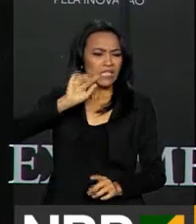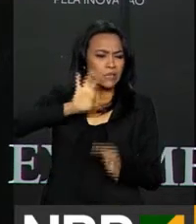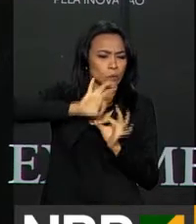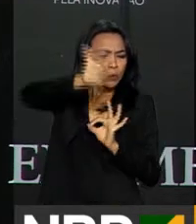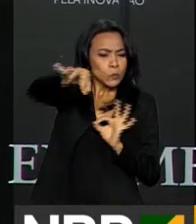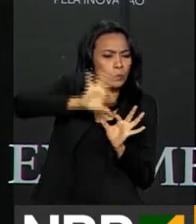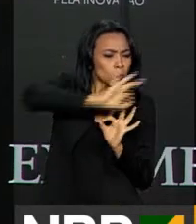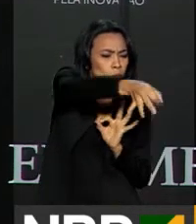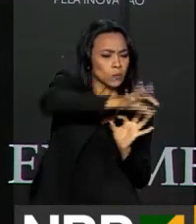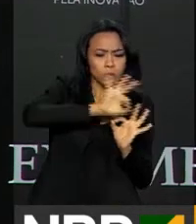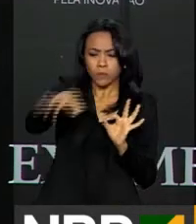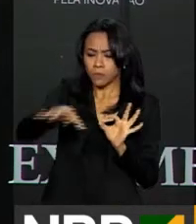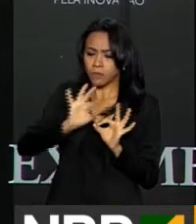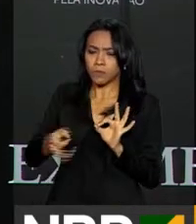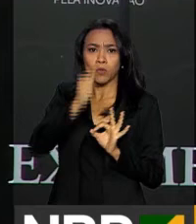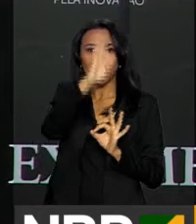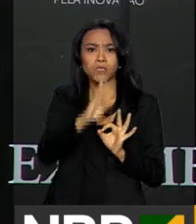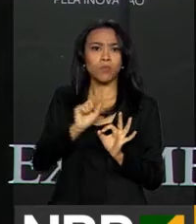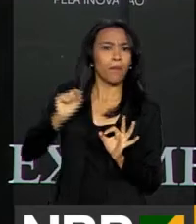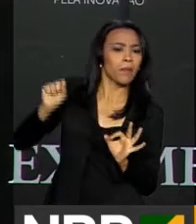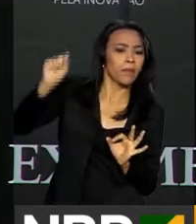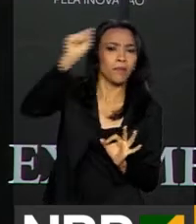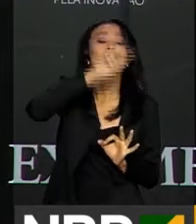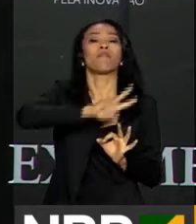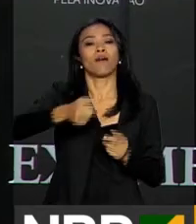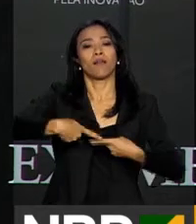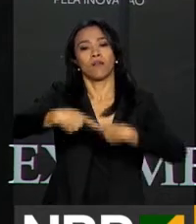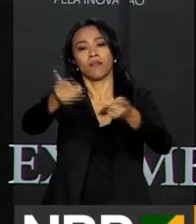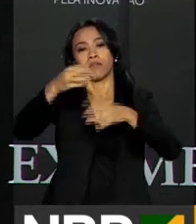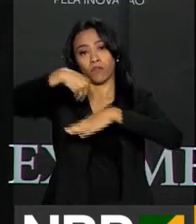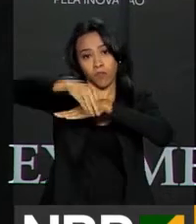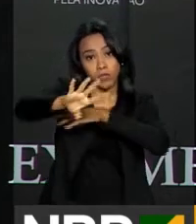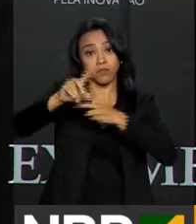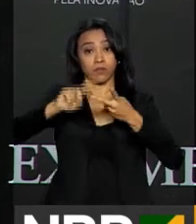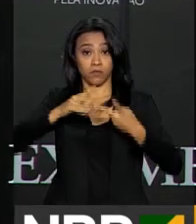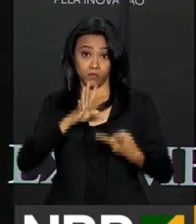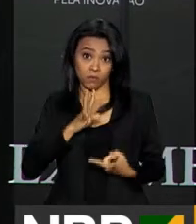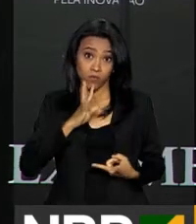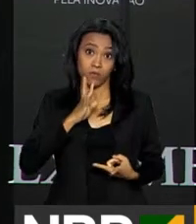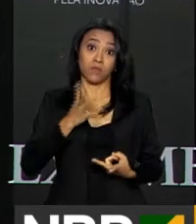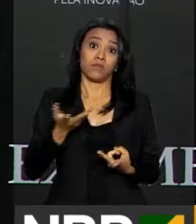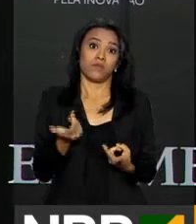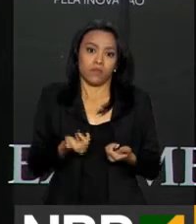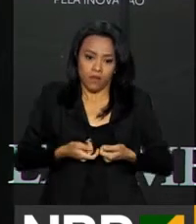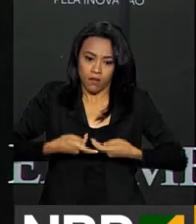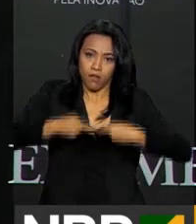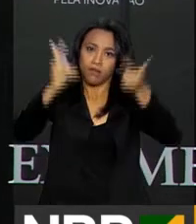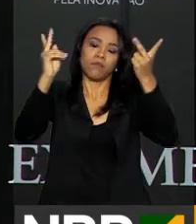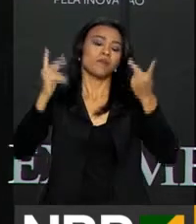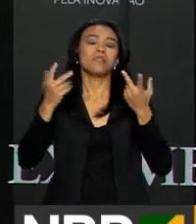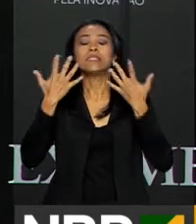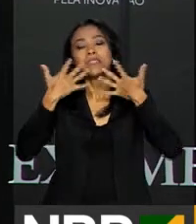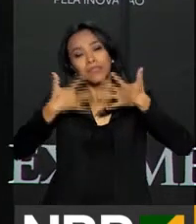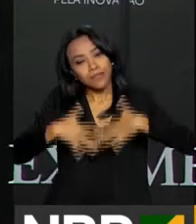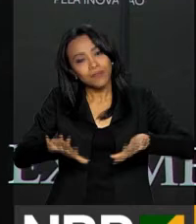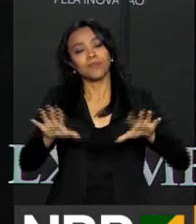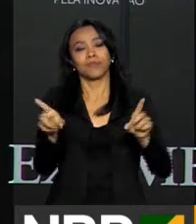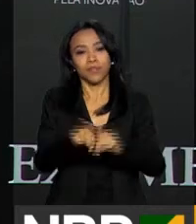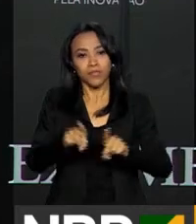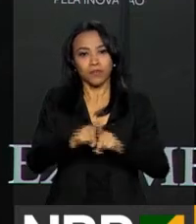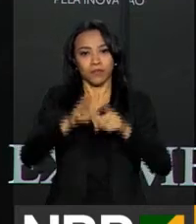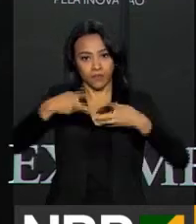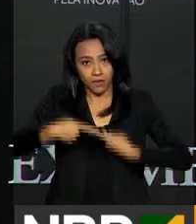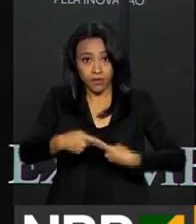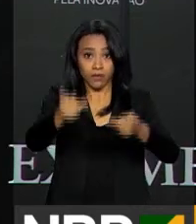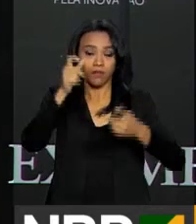rincões do nosso país. E isto é que leva informação, leva conhecimento, e levando informação e conhecimento, leva naturalmente o interesse